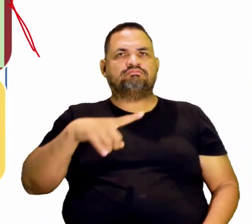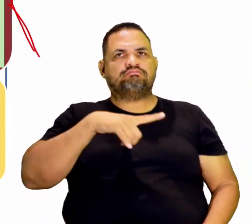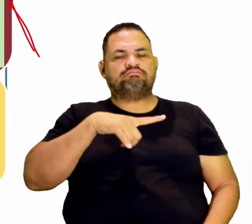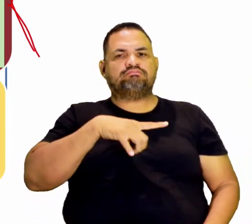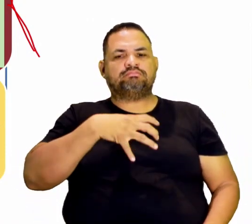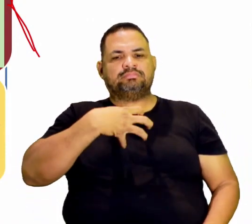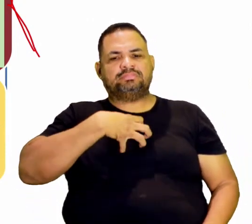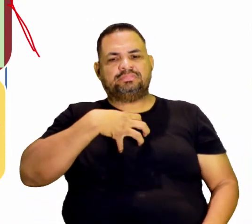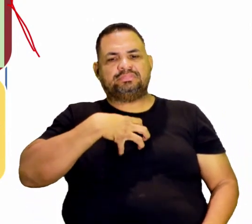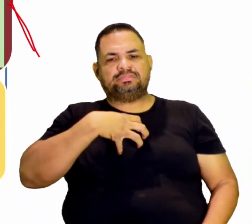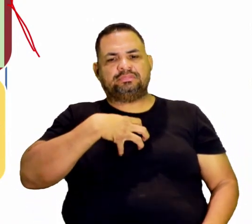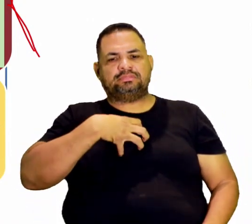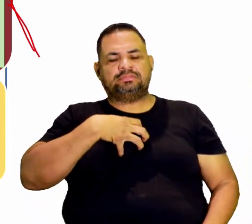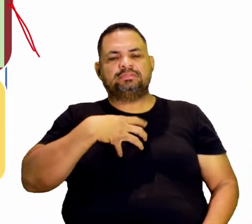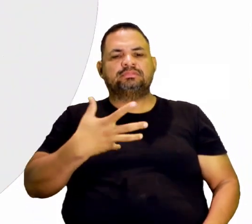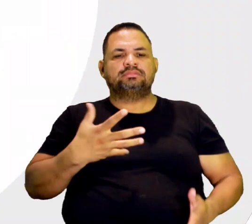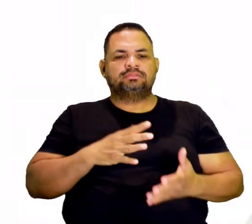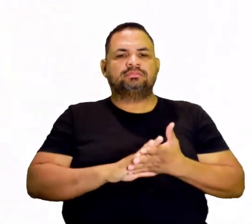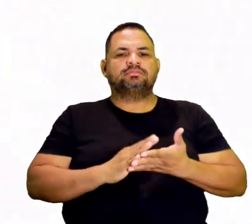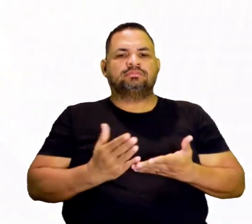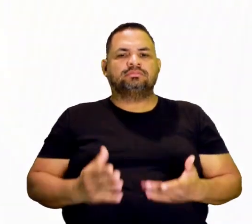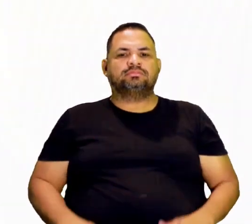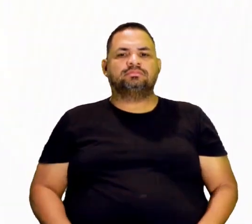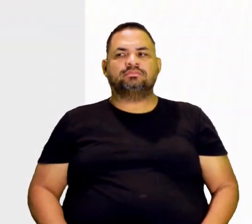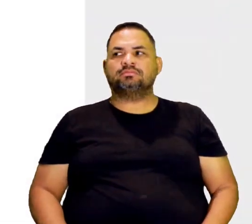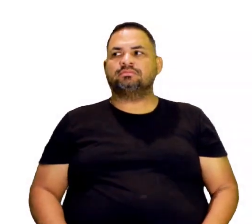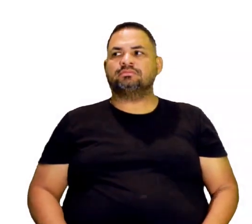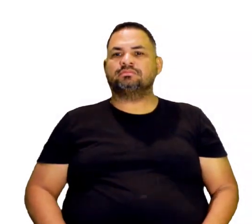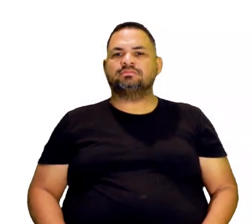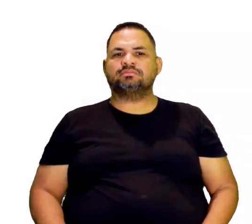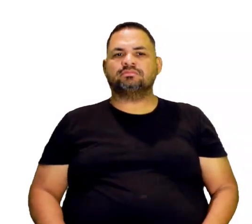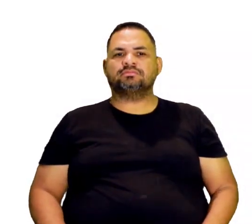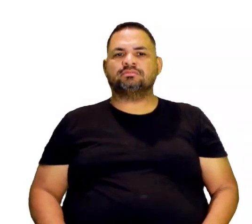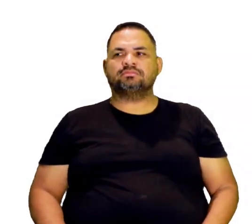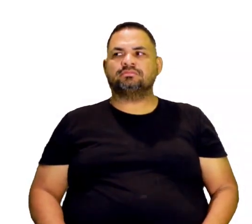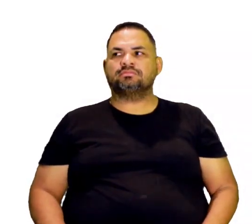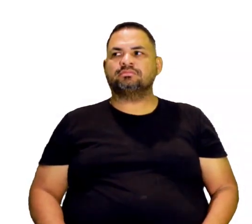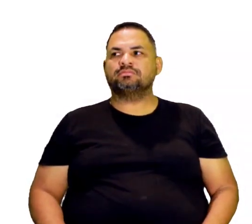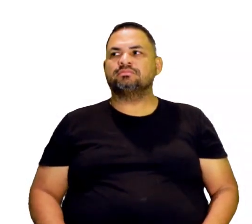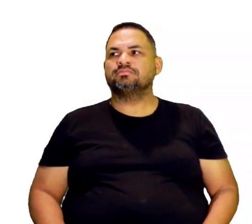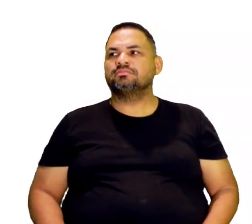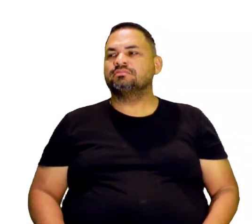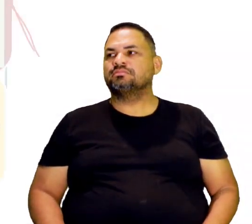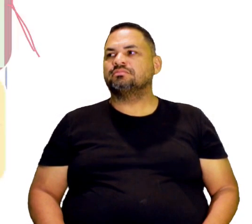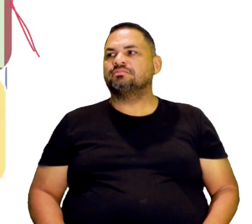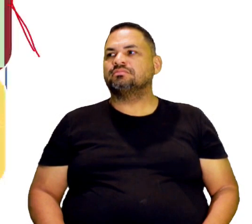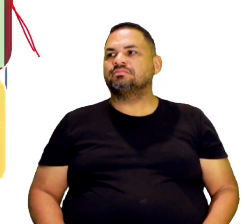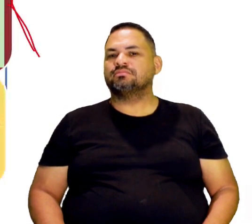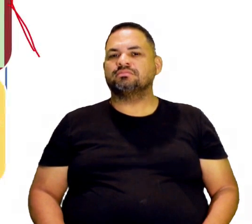tendo essa sensação, era assim que ele ia expressar.